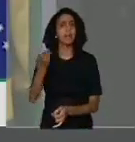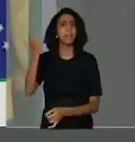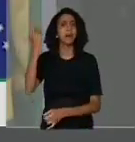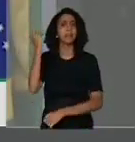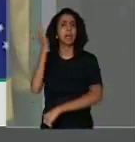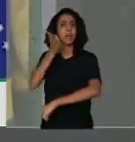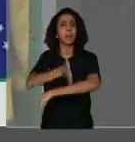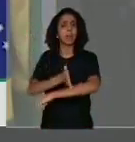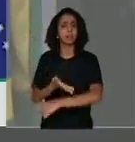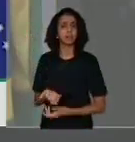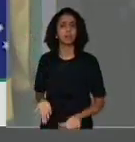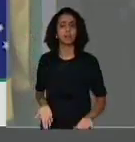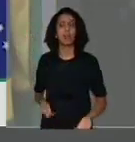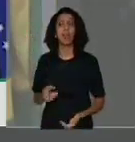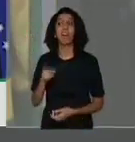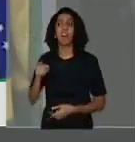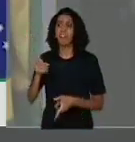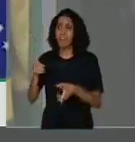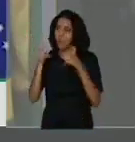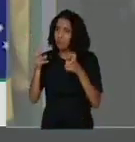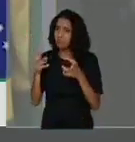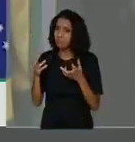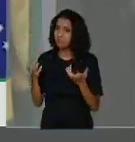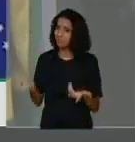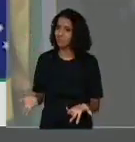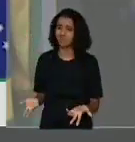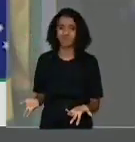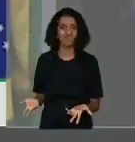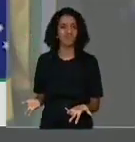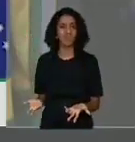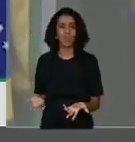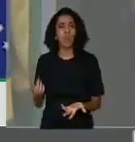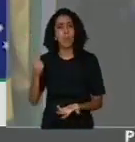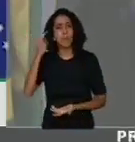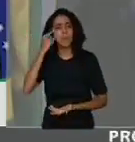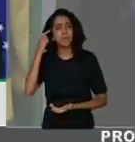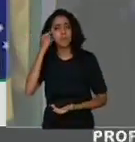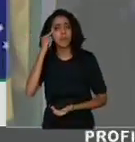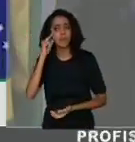desencanto, dali veio um pensamento de que nós,